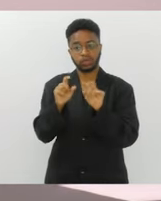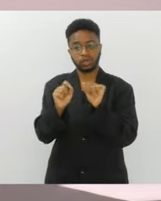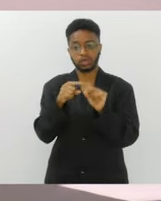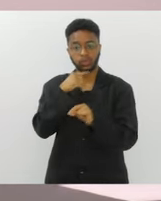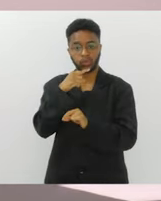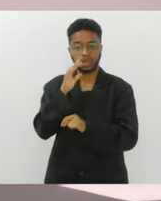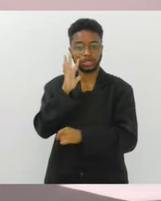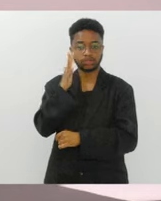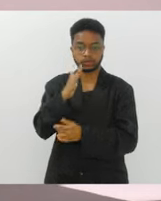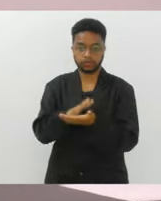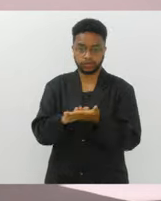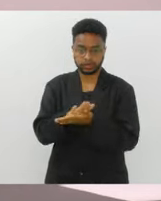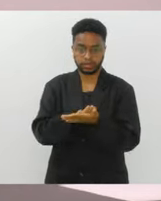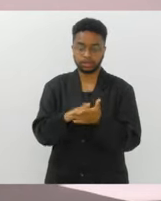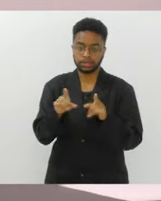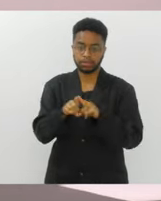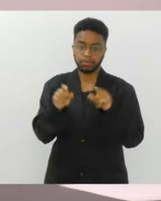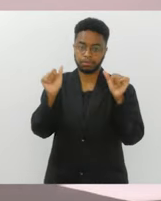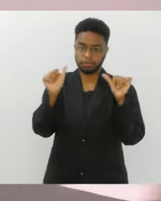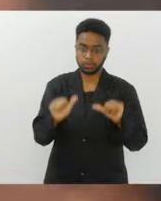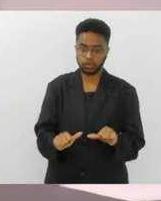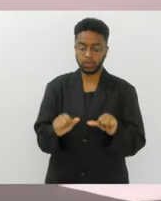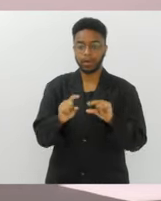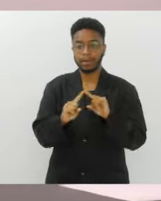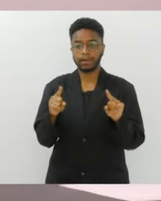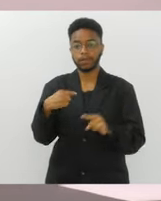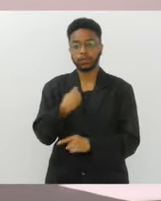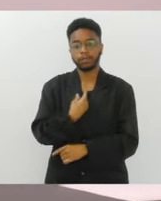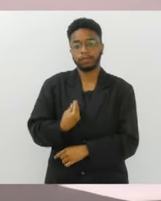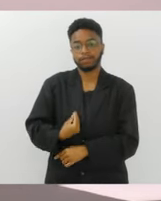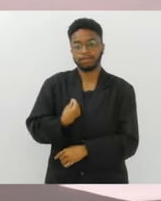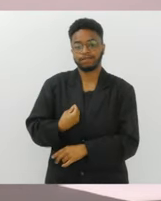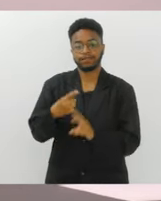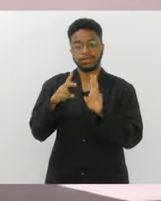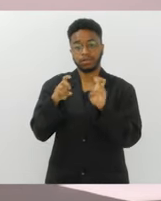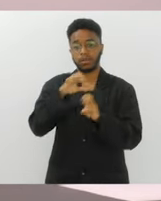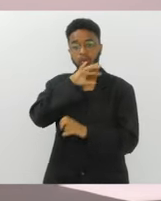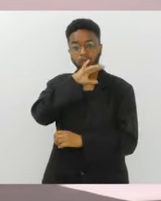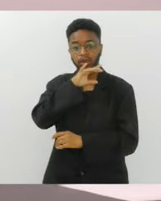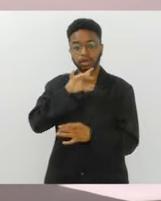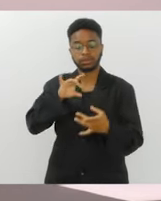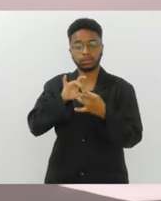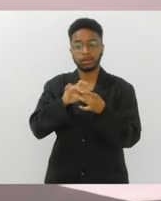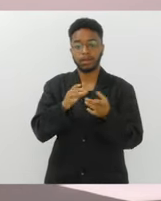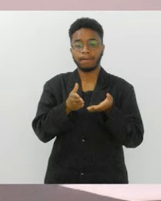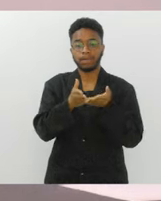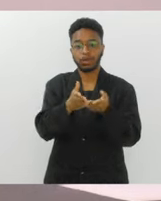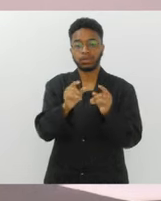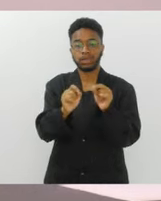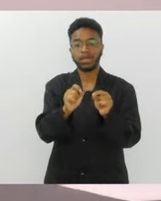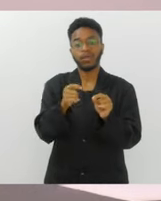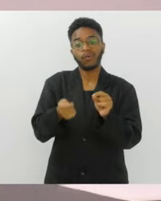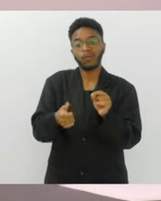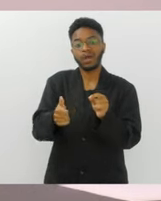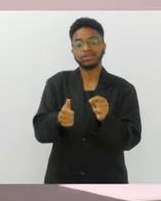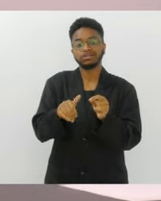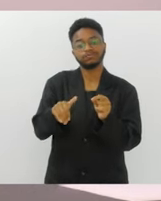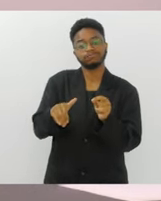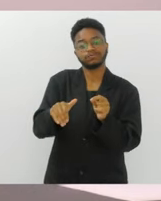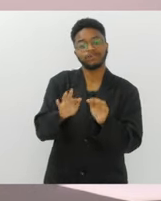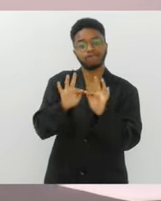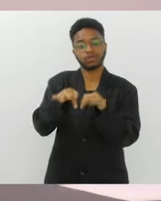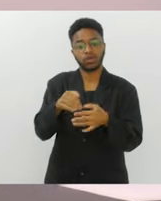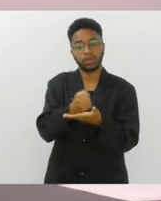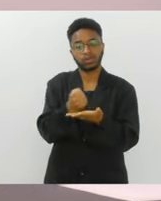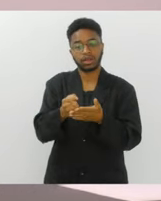piorou. E a gente passou por uma situação muito ruim nas barcas, quando o contrato estava acabando e nada foi feito. E aí, quando